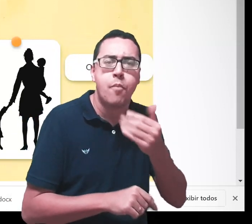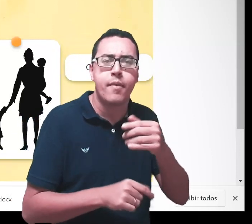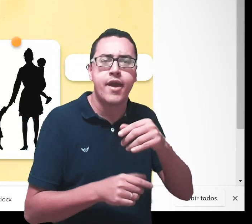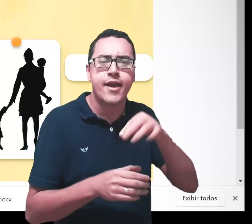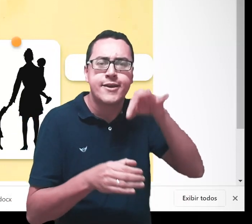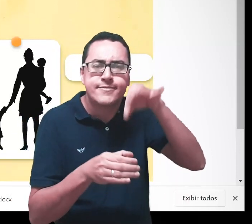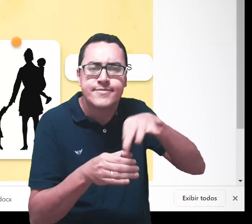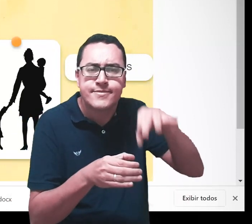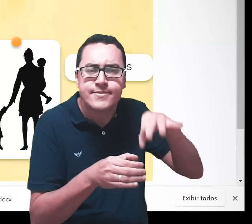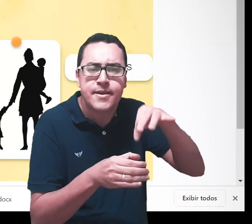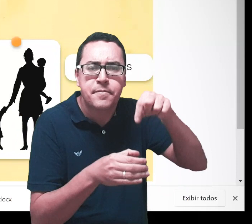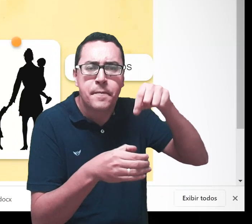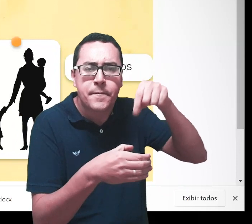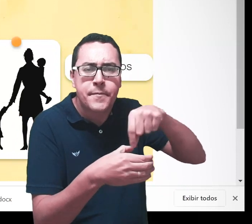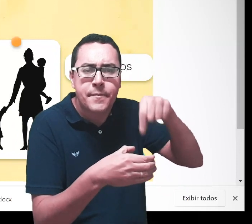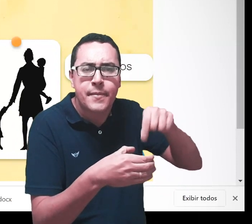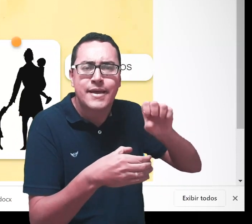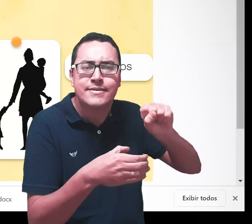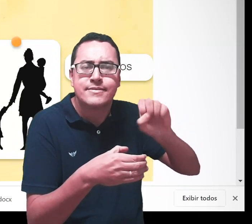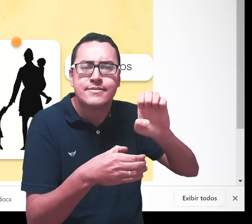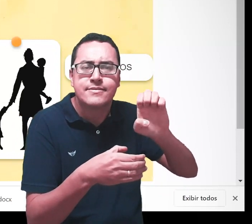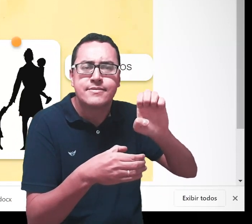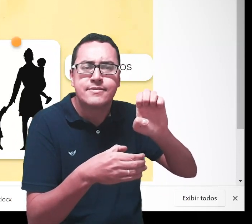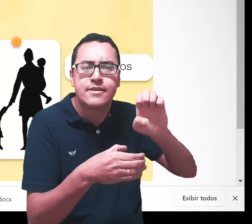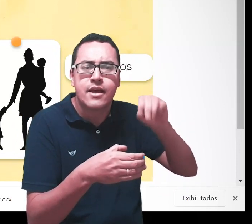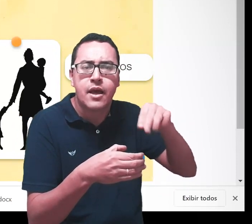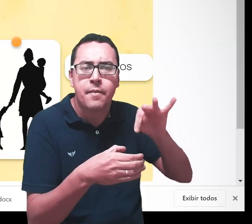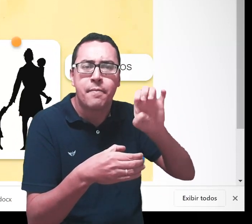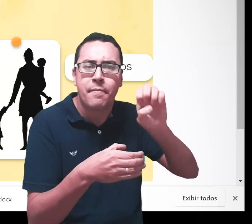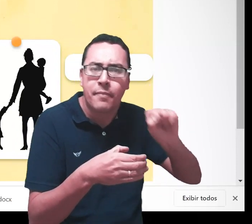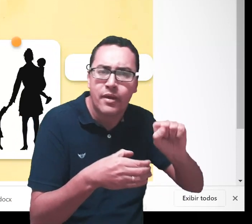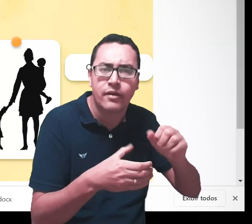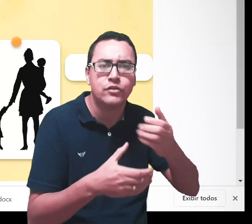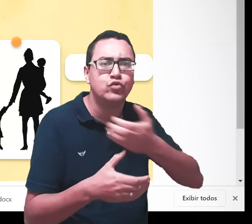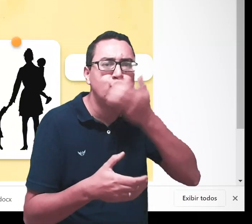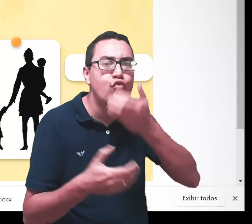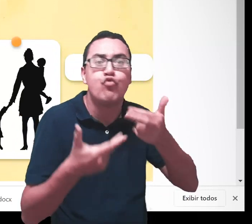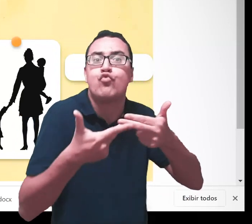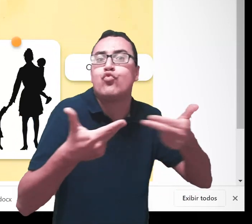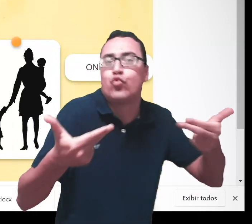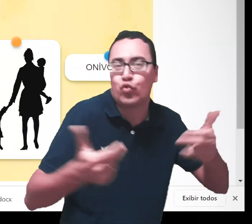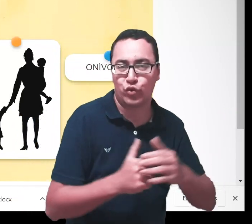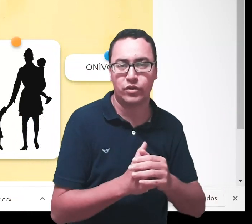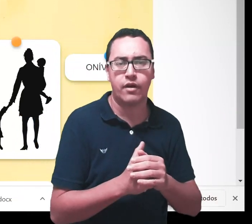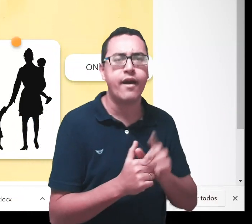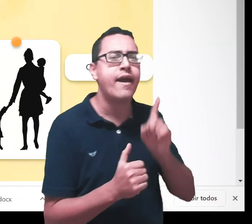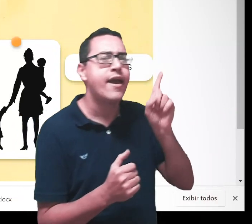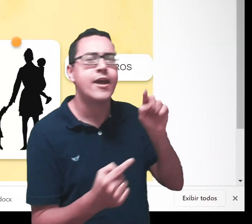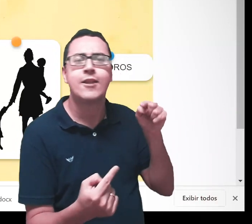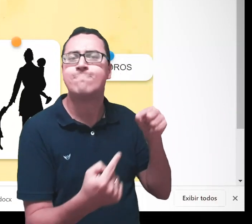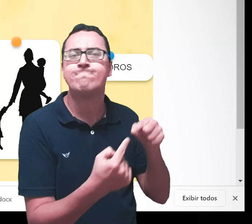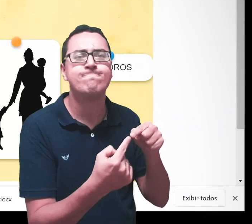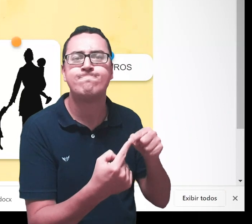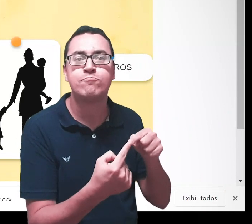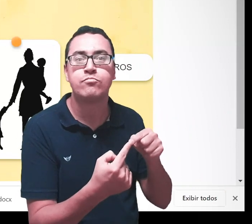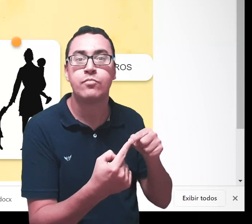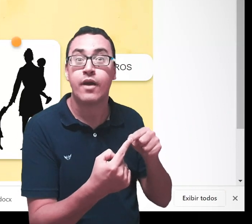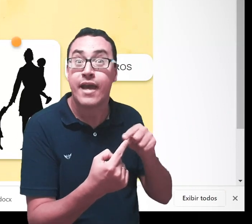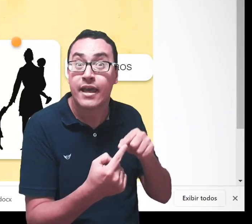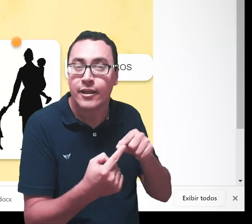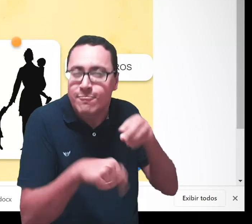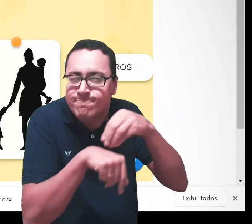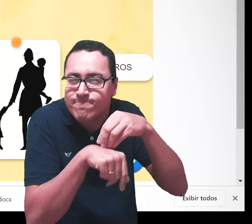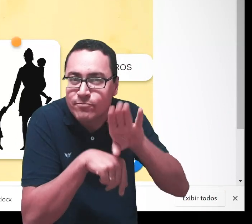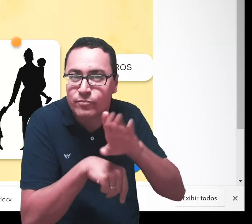frutas. Então, qual é a classificação que vocês acham que ela vai ter? Vou dar uma dica. É a